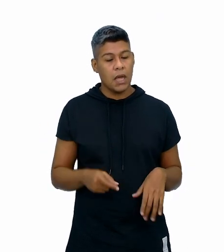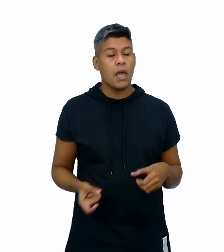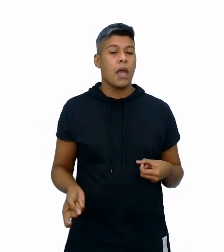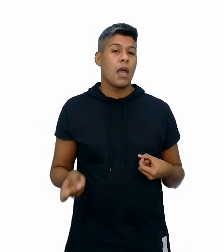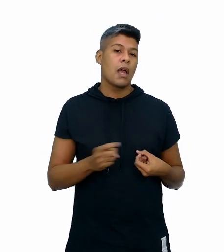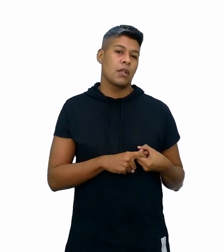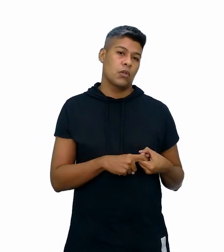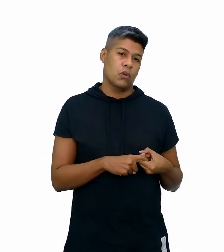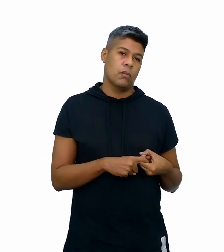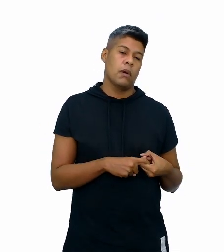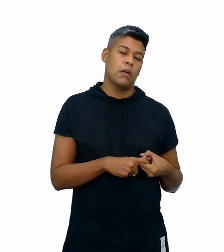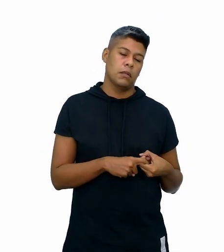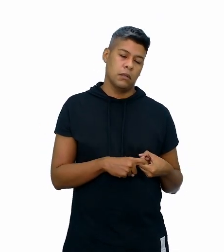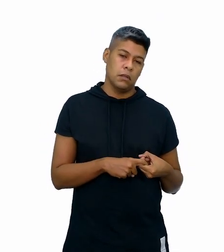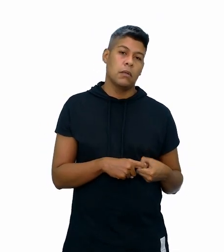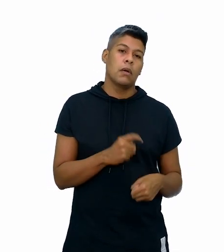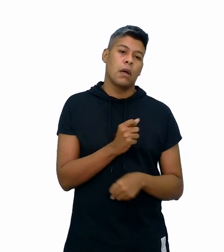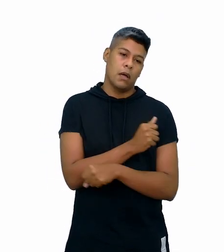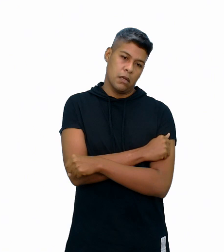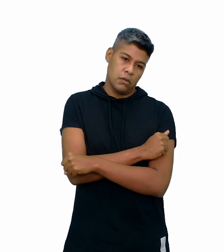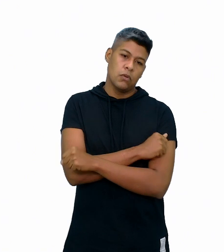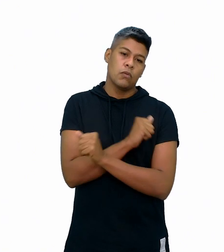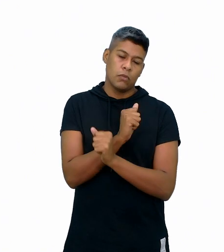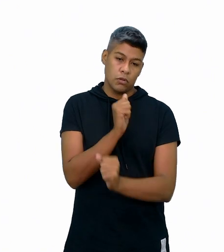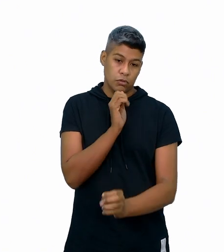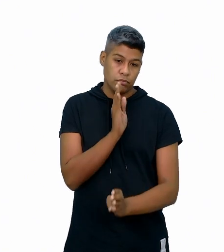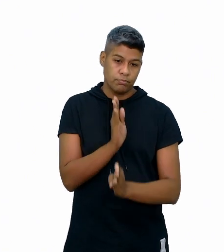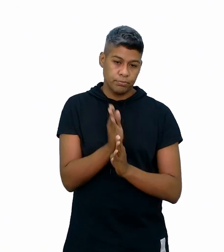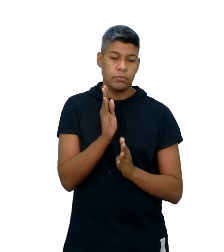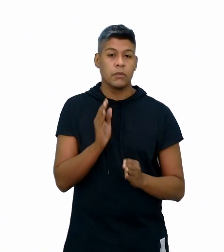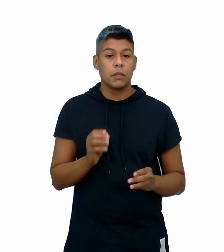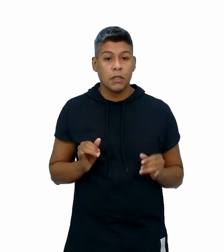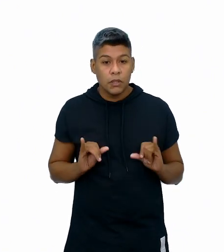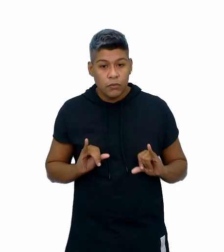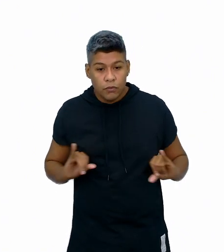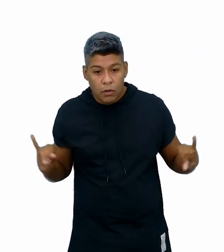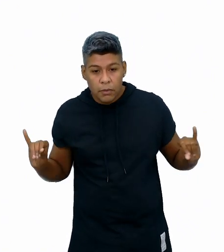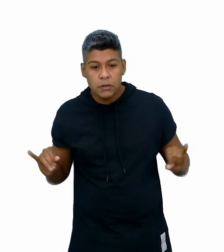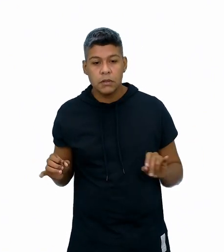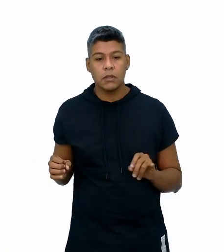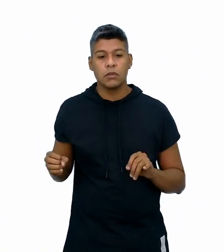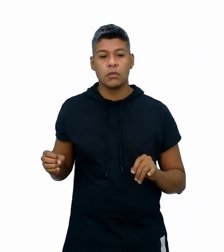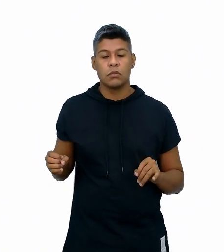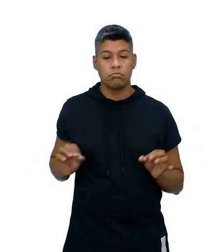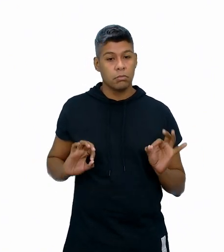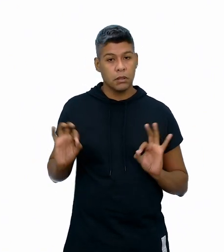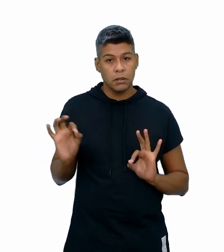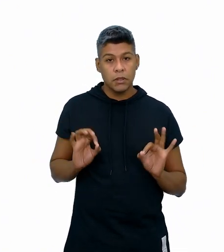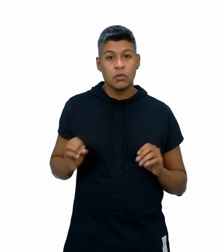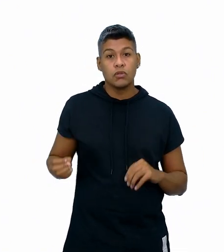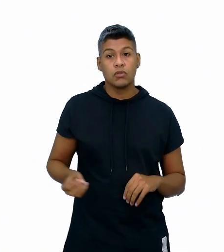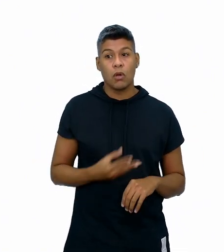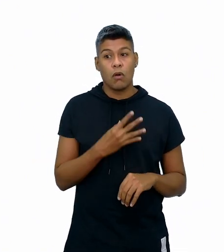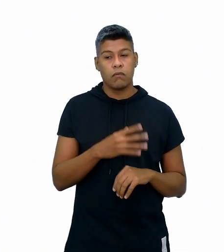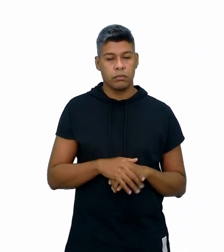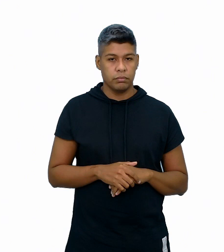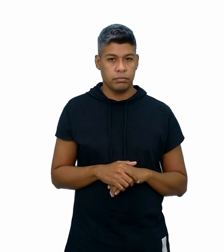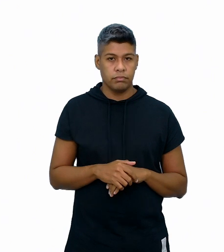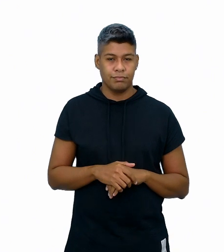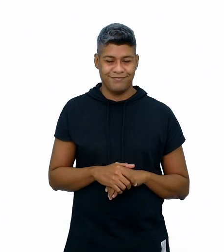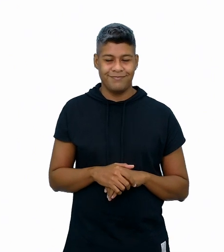retomada para que os estudantes possam localizar as informações e tomar notas para esse planejamento, né?